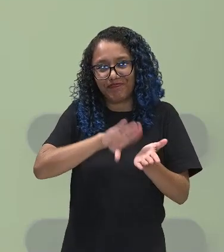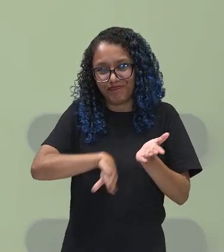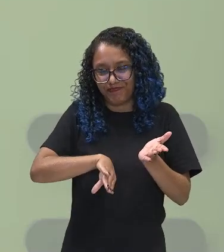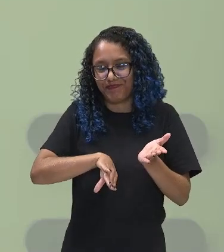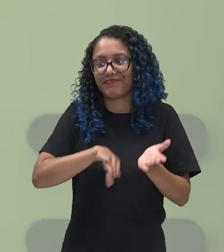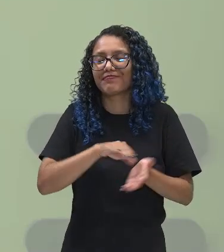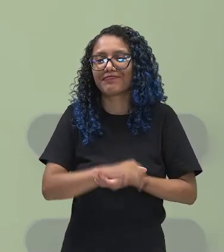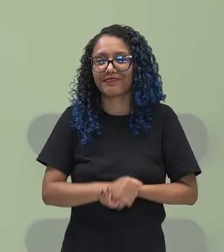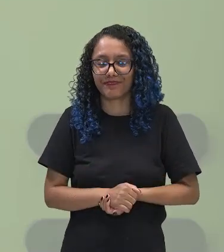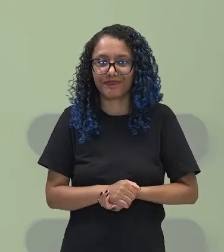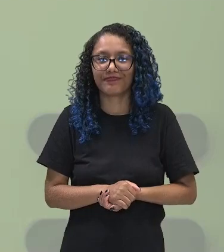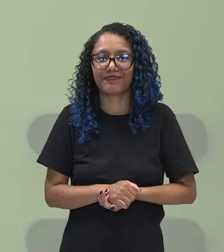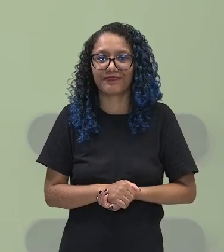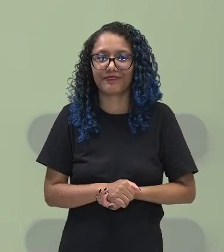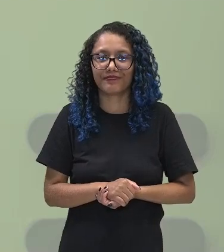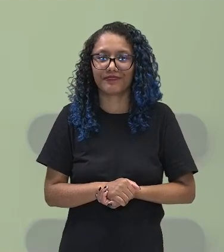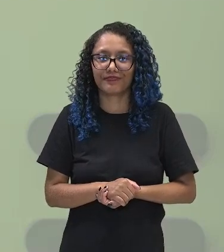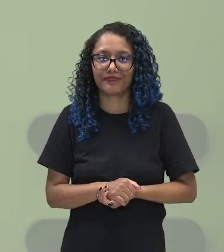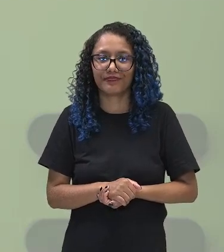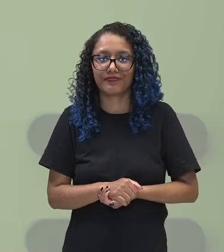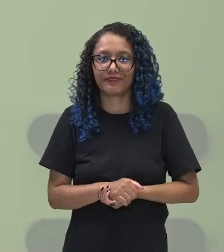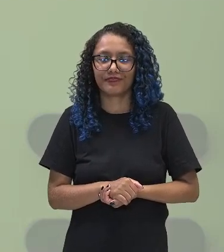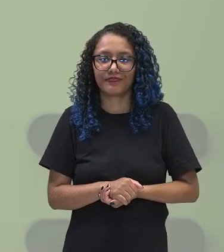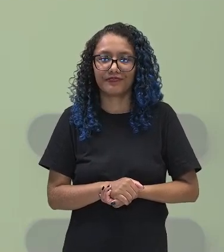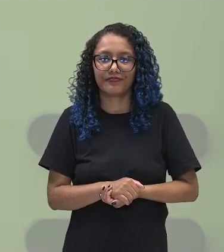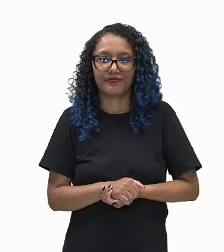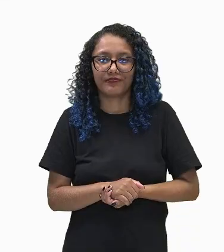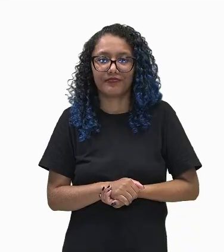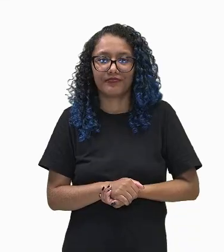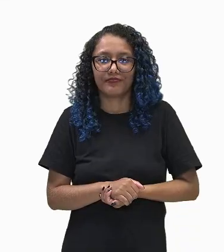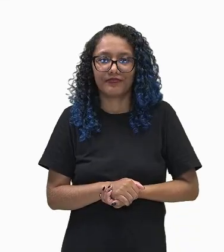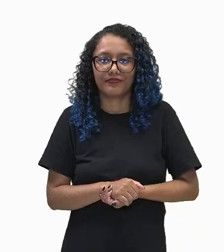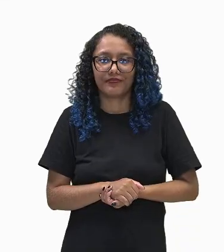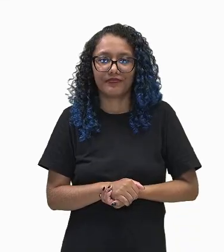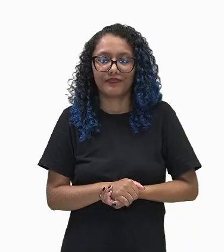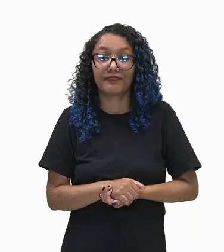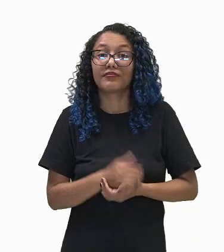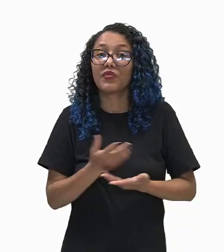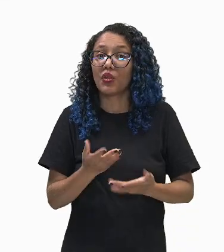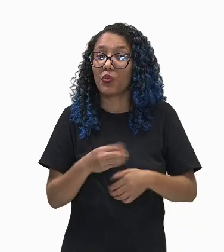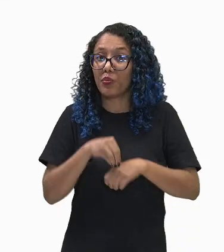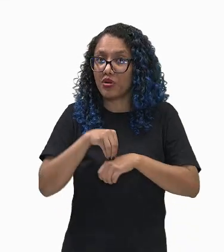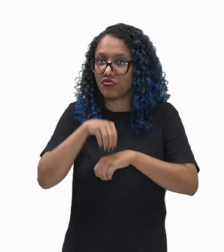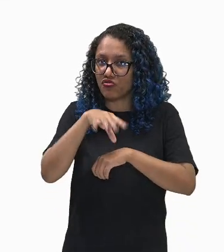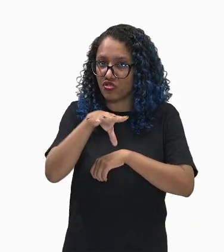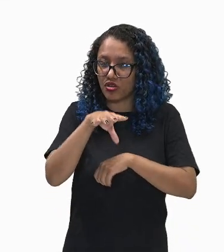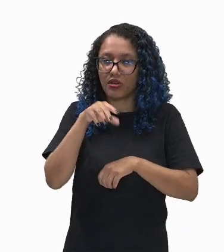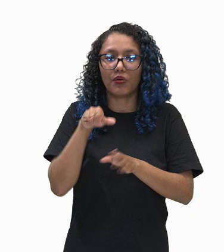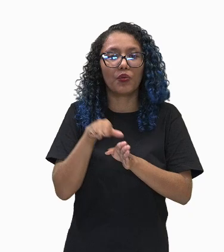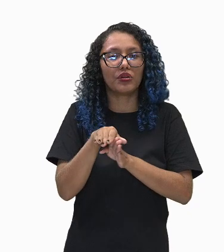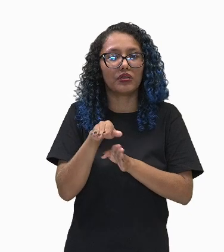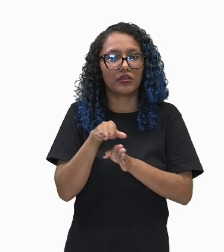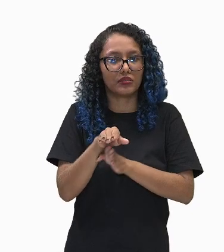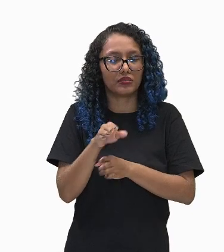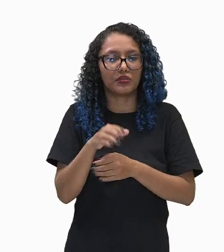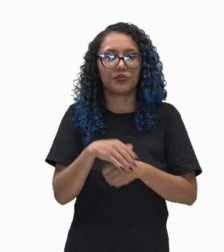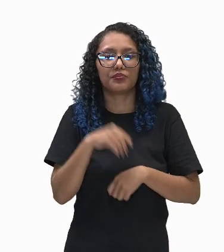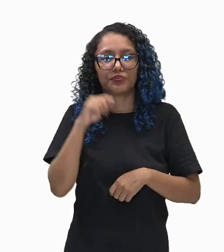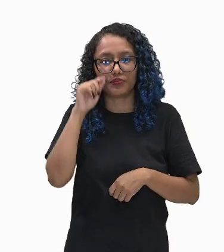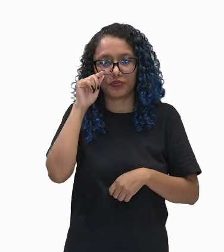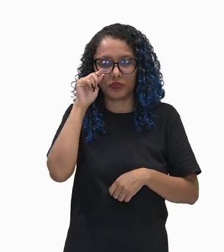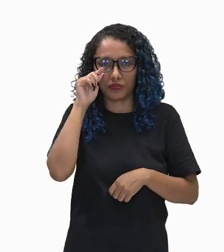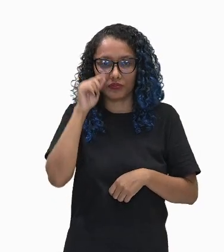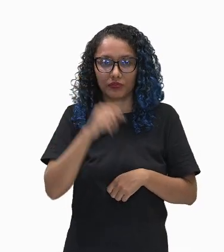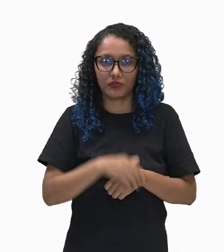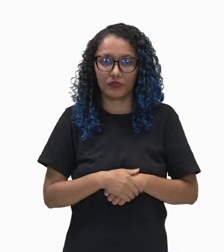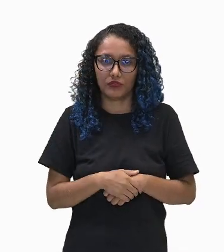Então, o que eu quero trazer como mensagem para vocês, apresentando aí esses dois sistemas?